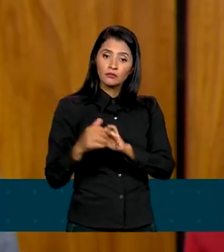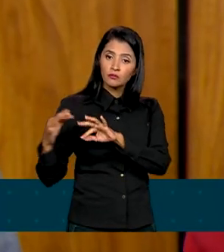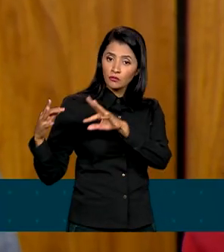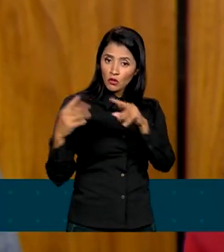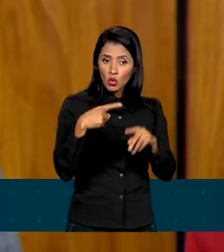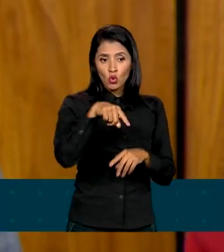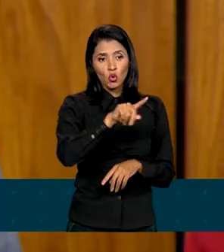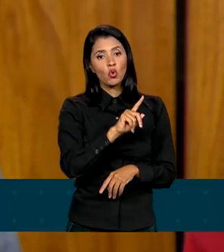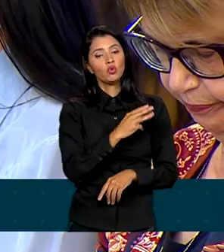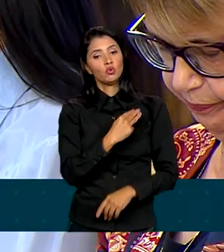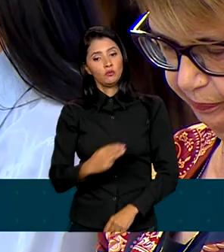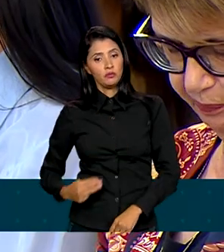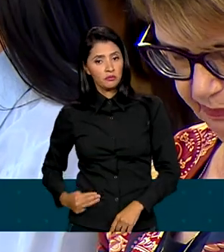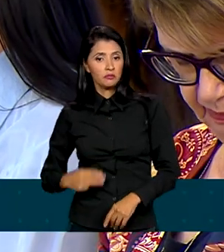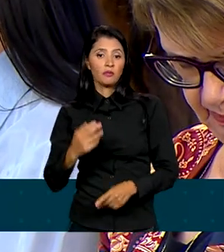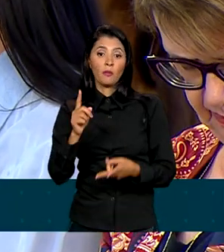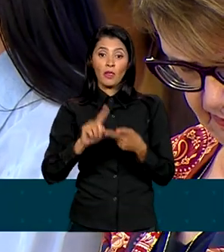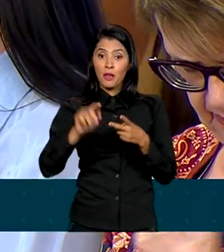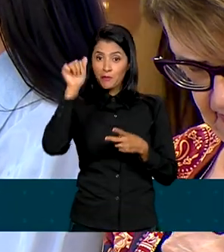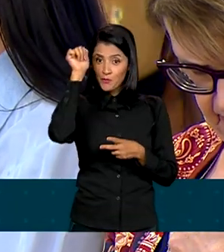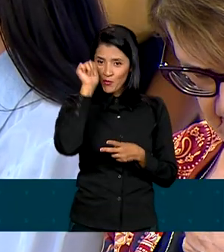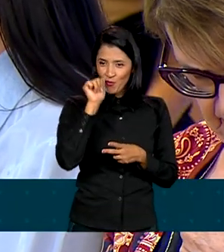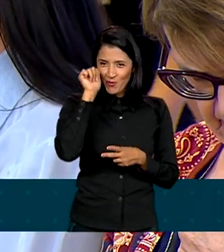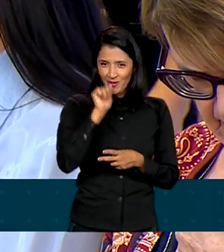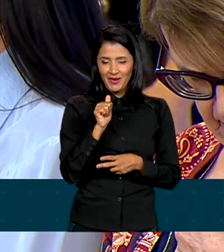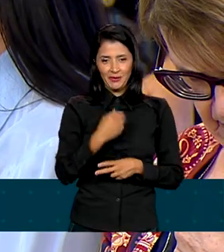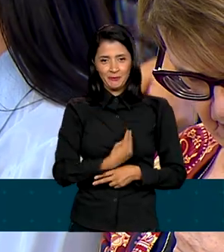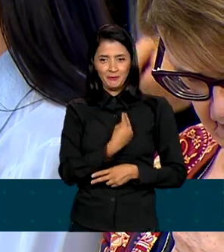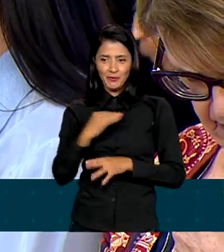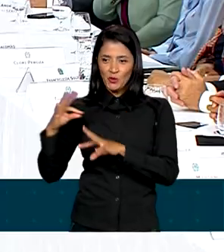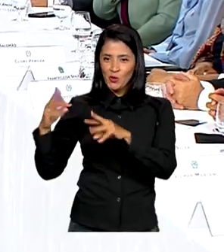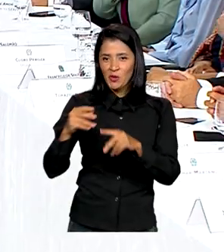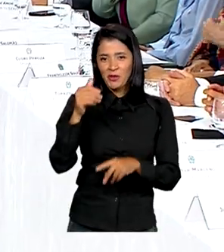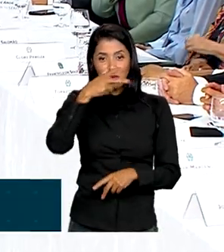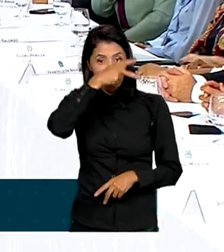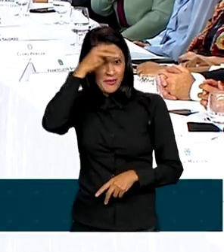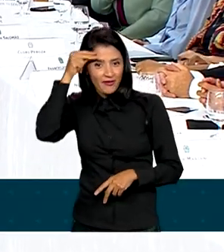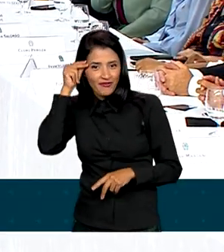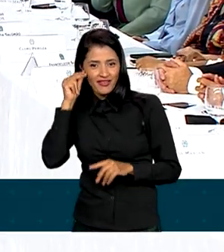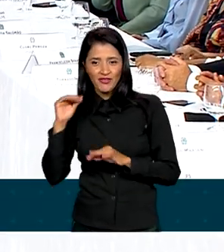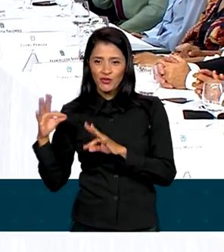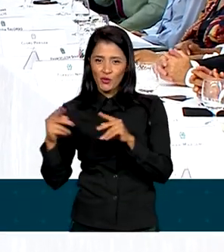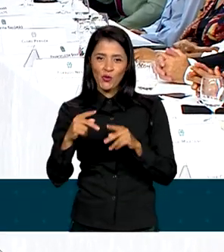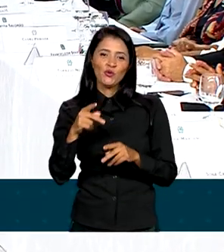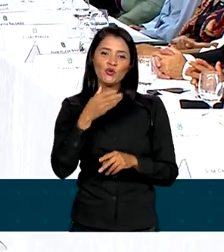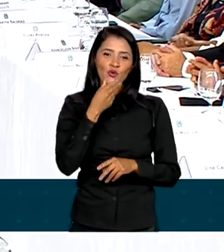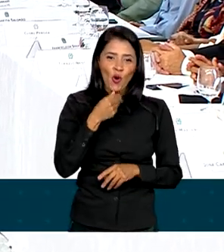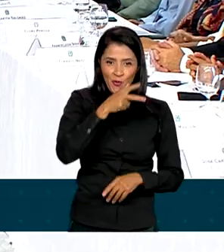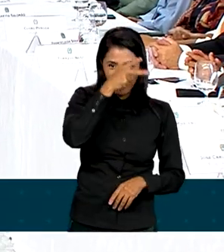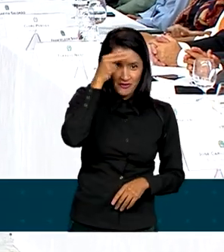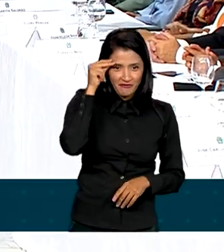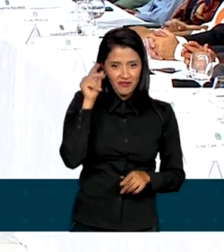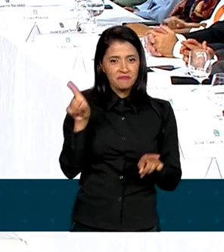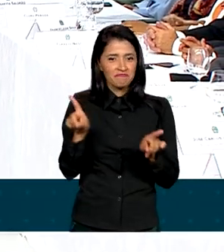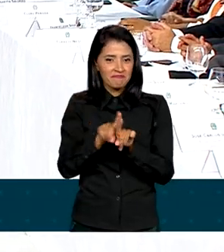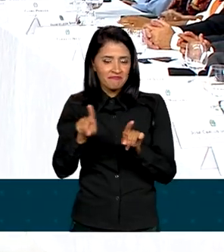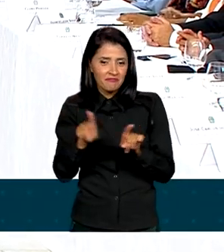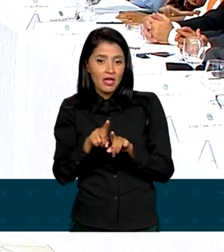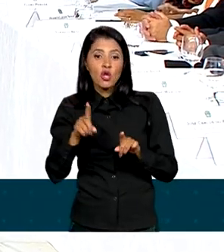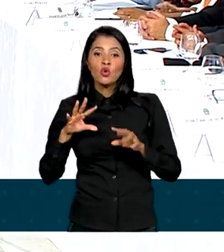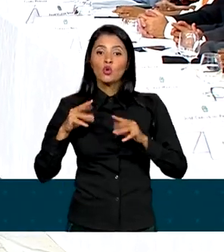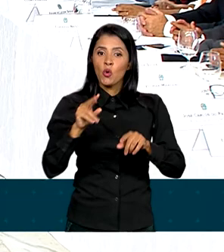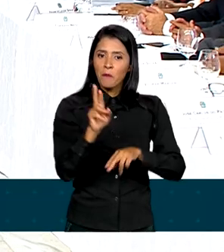aqui os ministros, as mulheres também aqui, a todas as prefeitas, a todos os prefeitos, a todos os